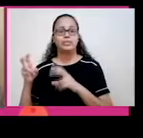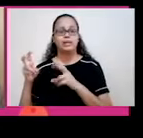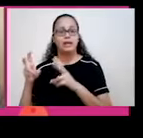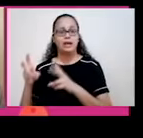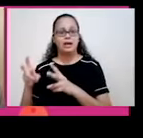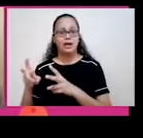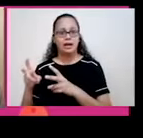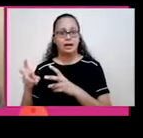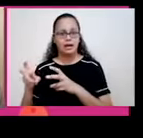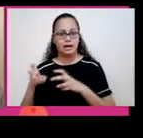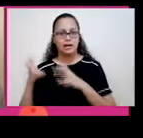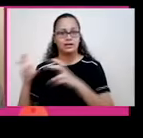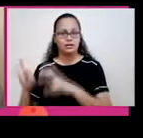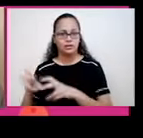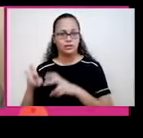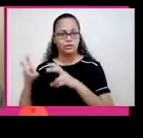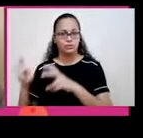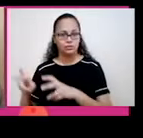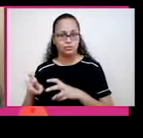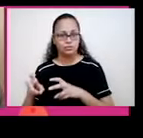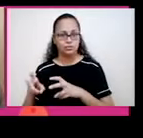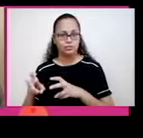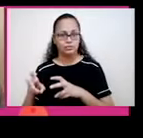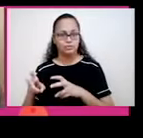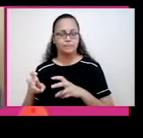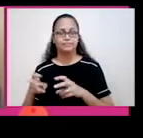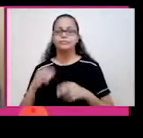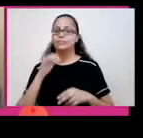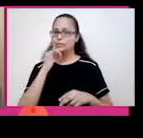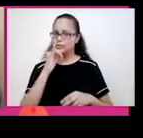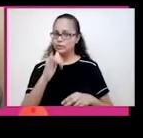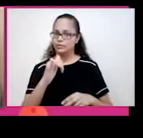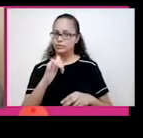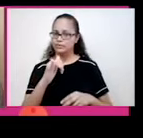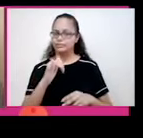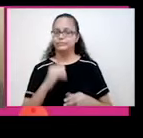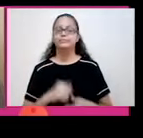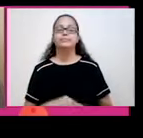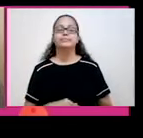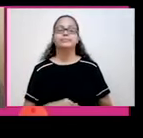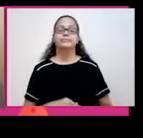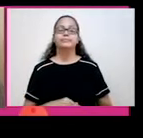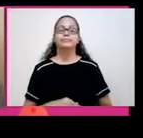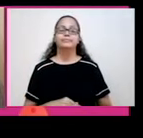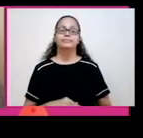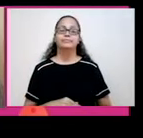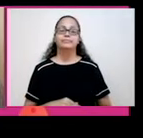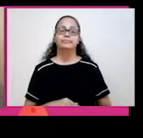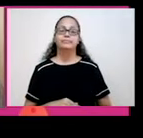recursos minerais e energéticos e a indústria. Se der tempo, na gravação dessa aula falaremos sobre tudo isso.